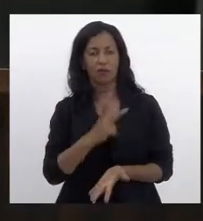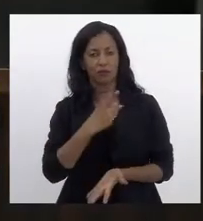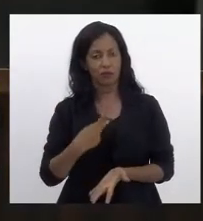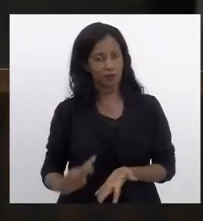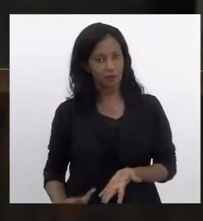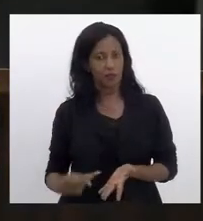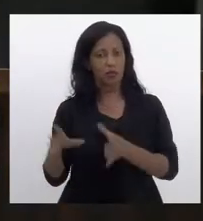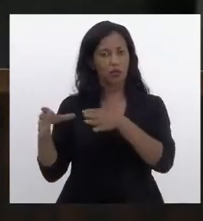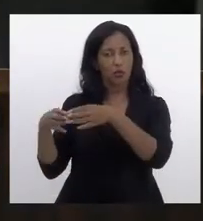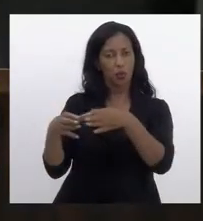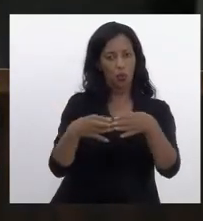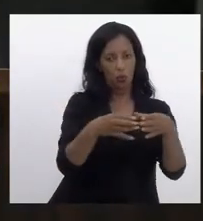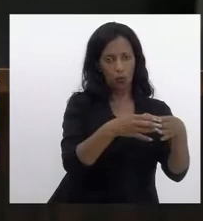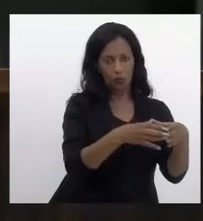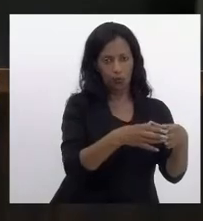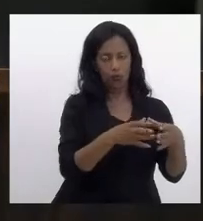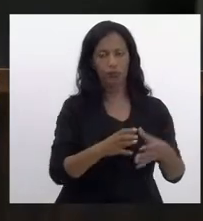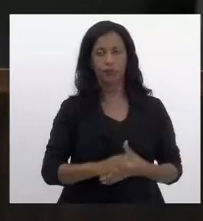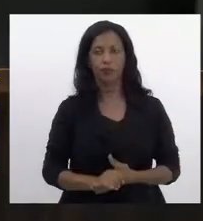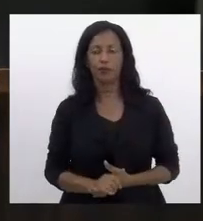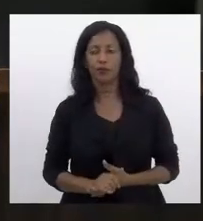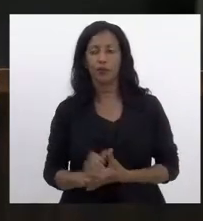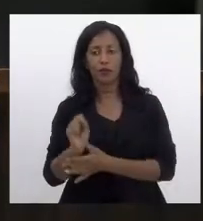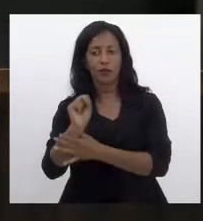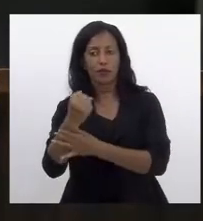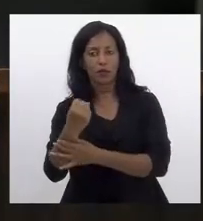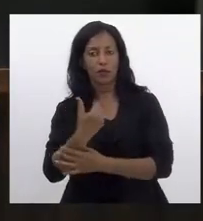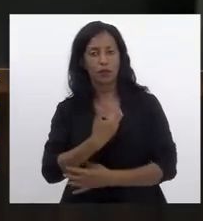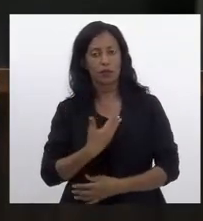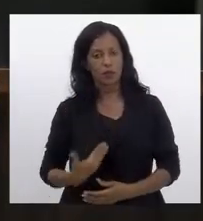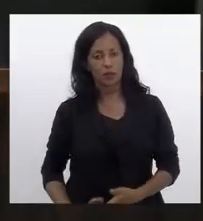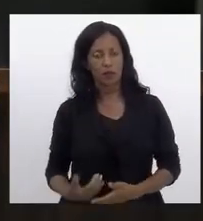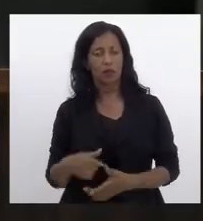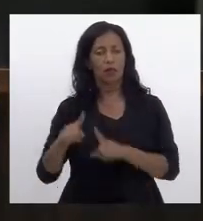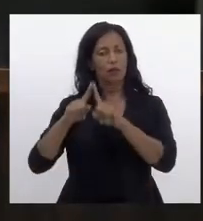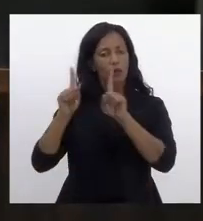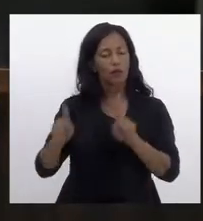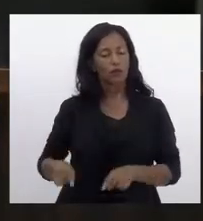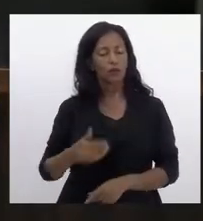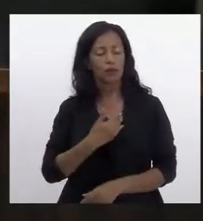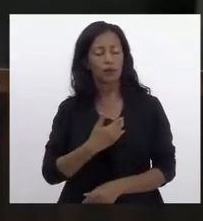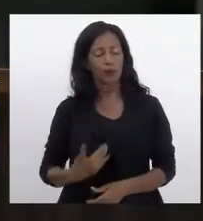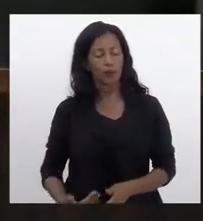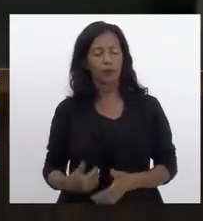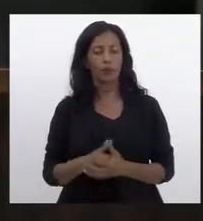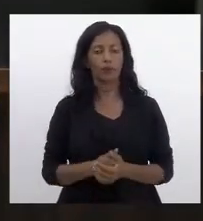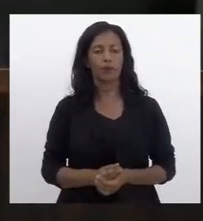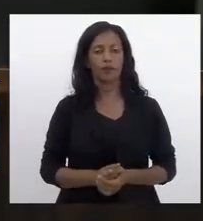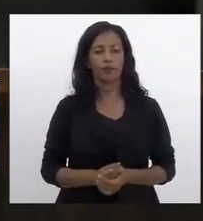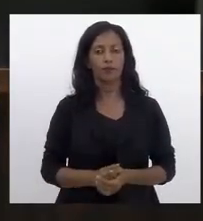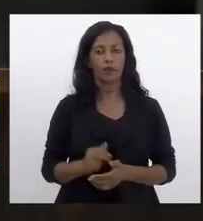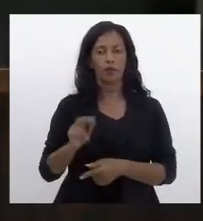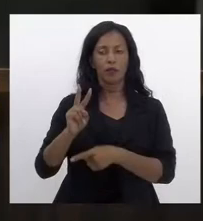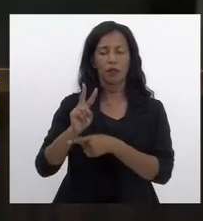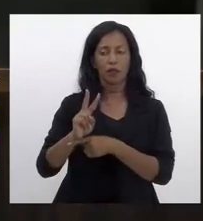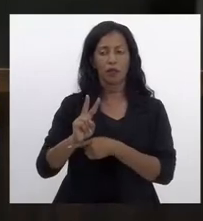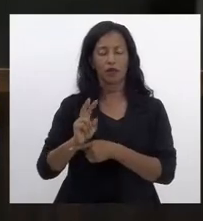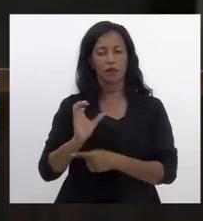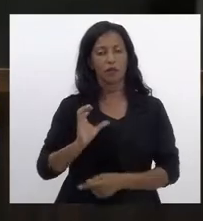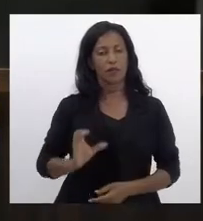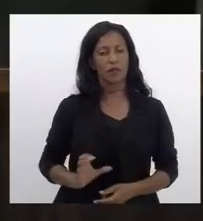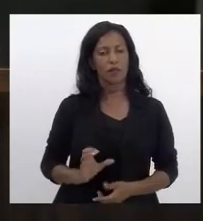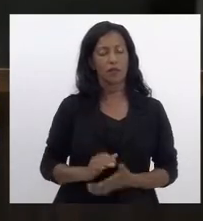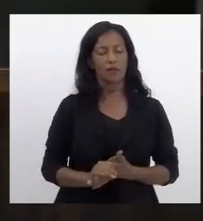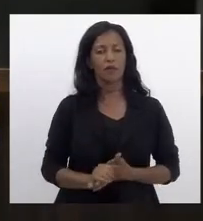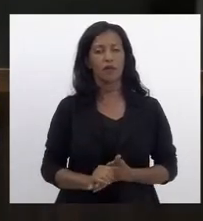presidentes das comissões Segurança Pública, Servidores Públicos, de Defesa Civil, que possam fazer